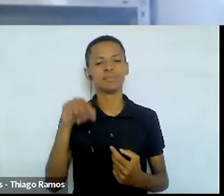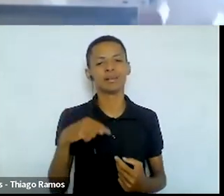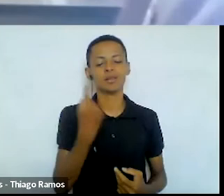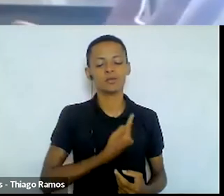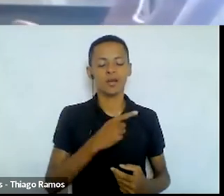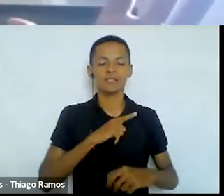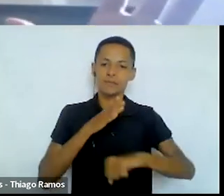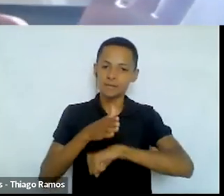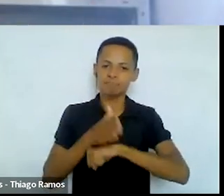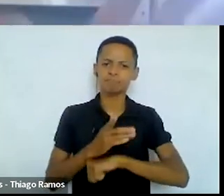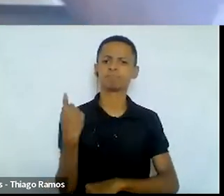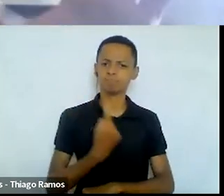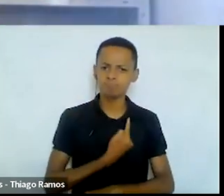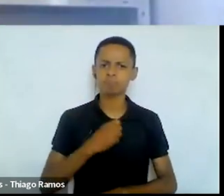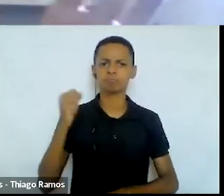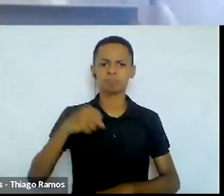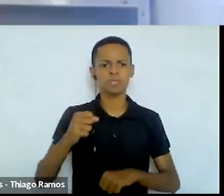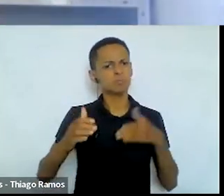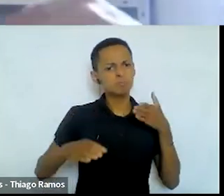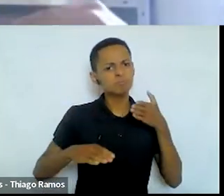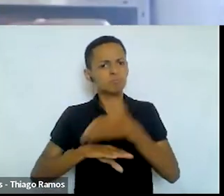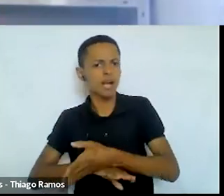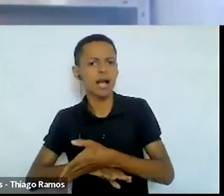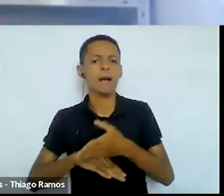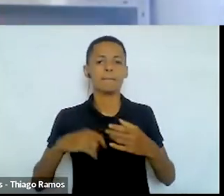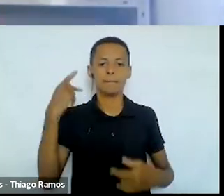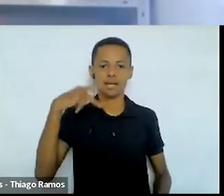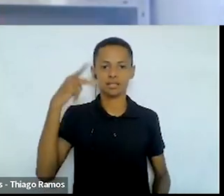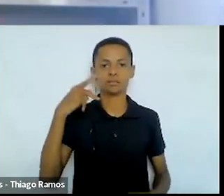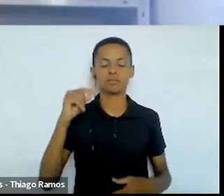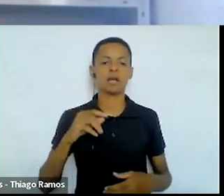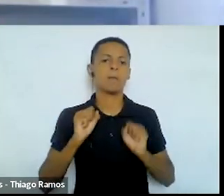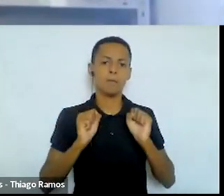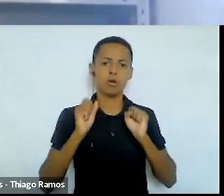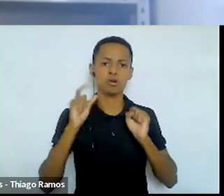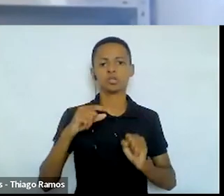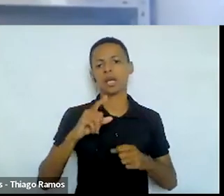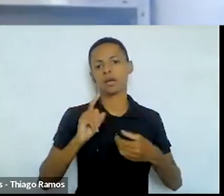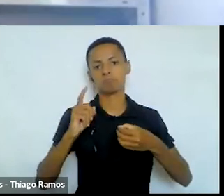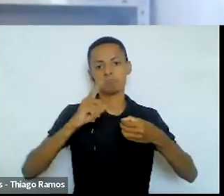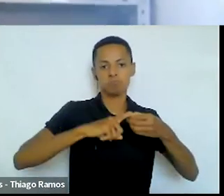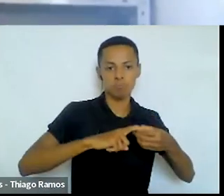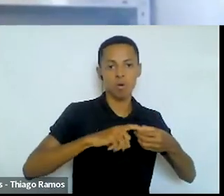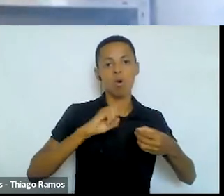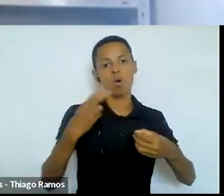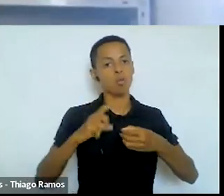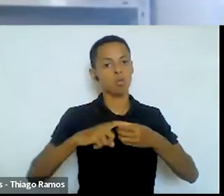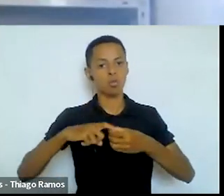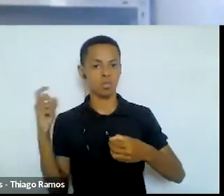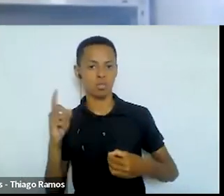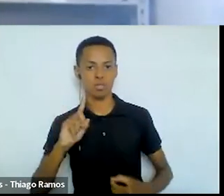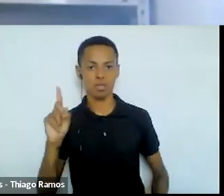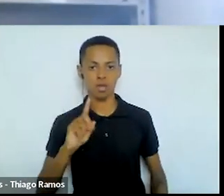participação? É a gente entrar, participar do diálogo, seja como filiado, seja como não filiado. É a gente não ter